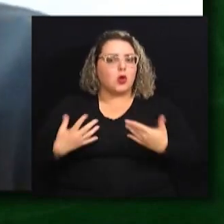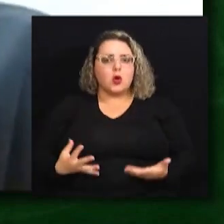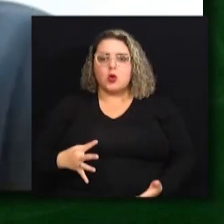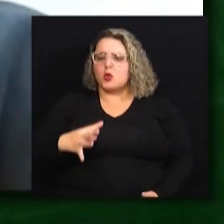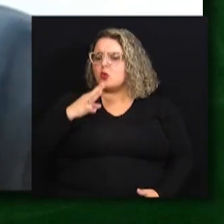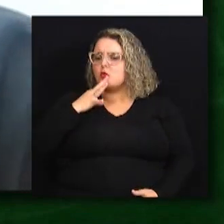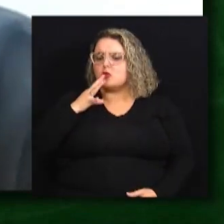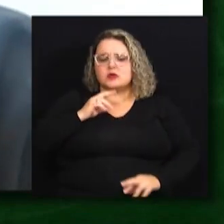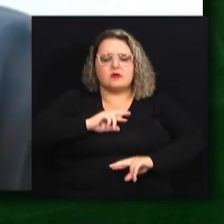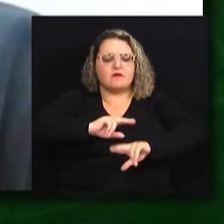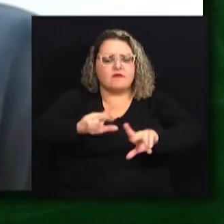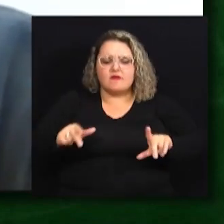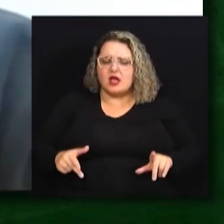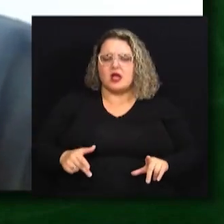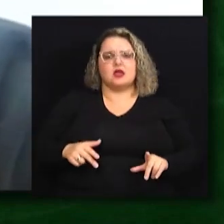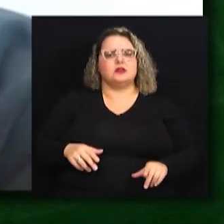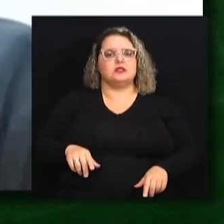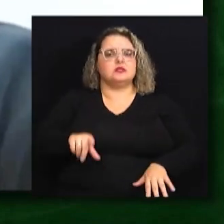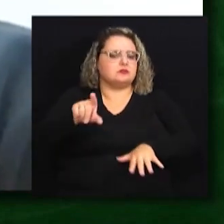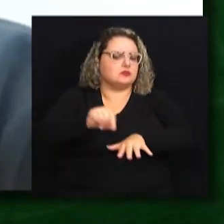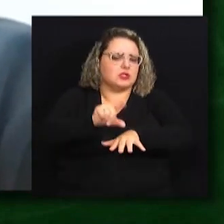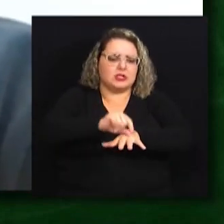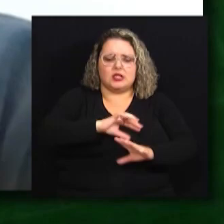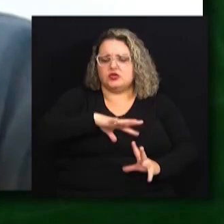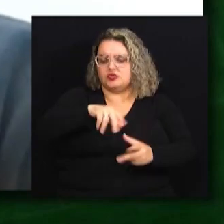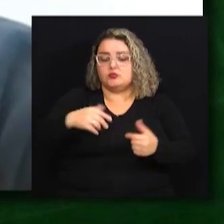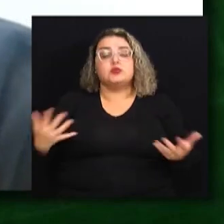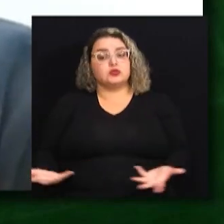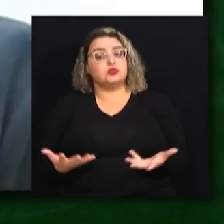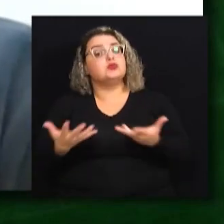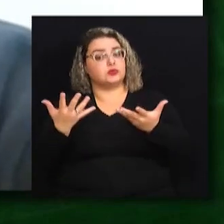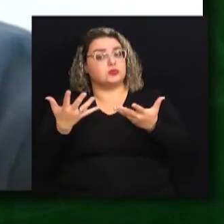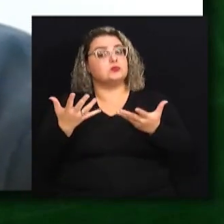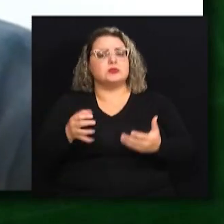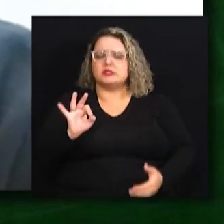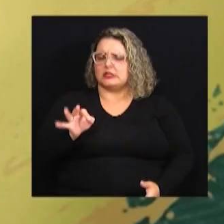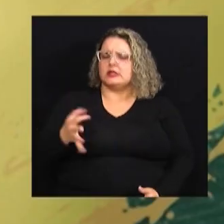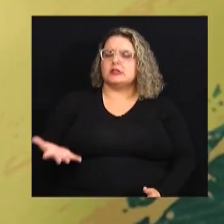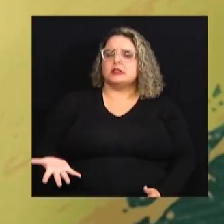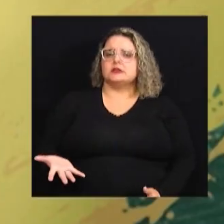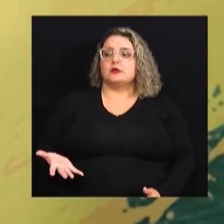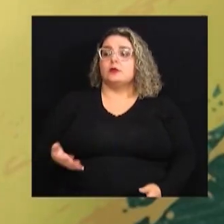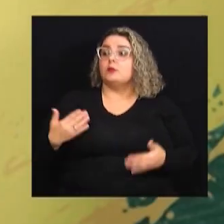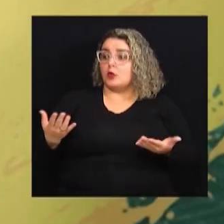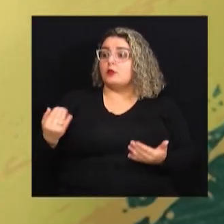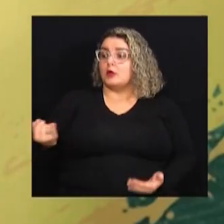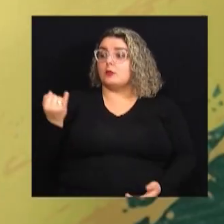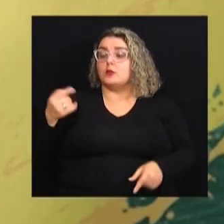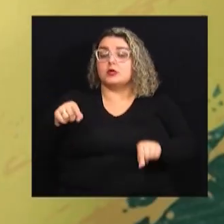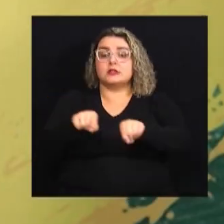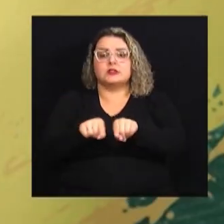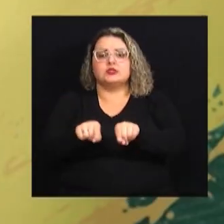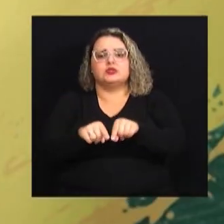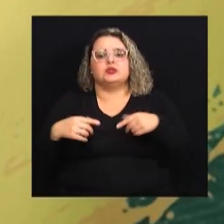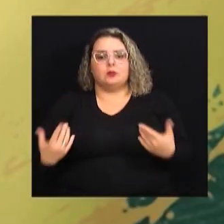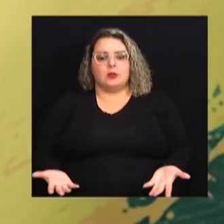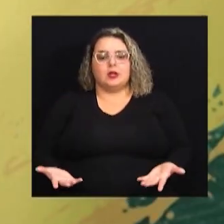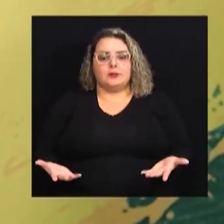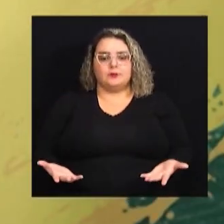set foi todo do Renata, que venceu por 25-16. O segundo set já